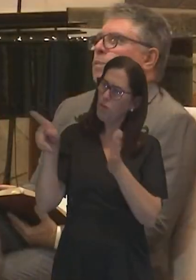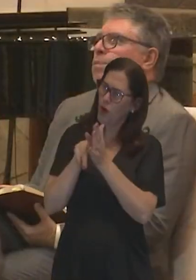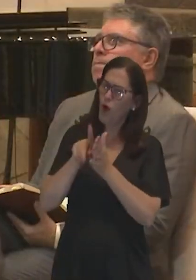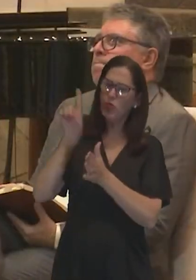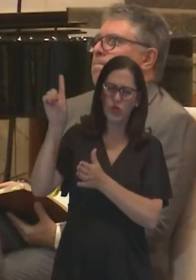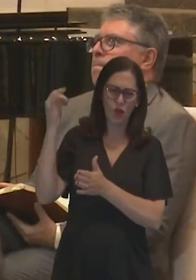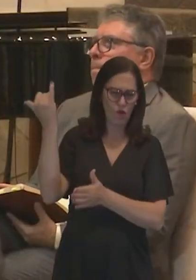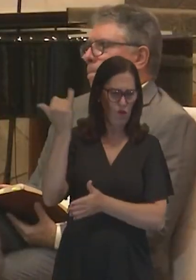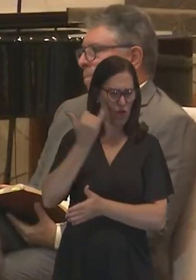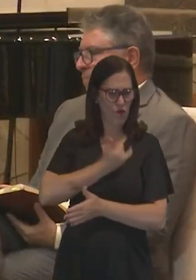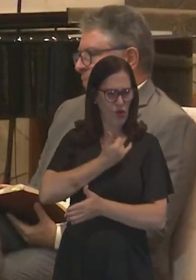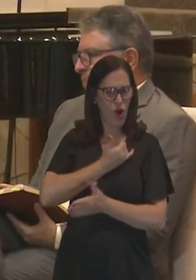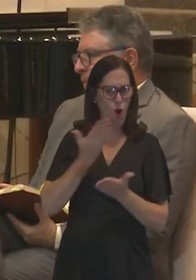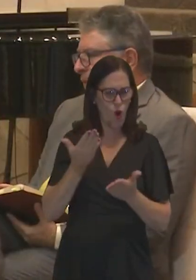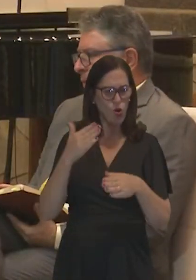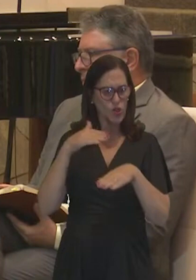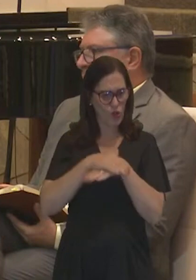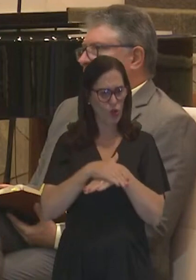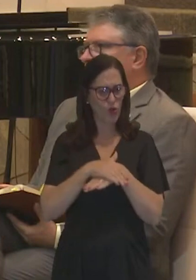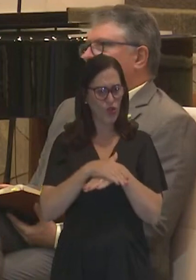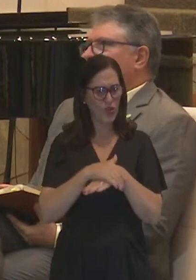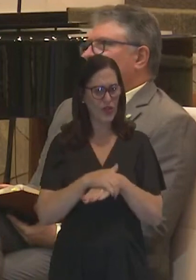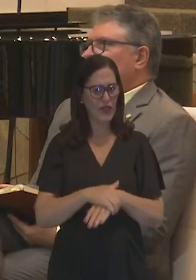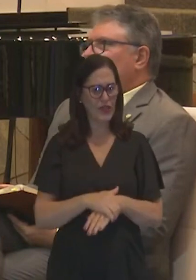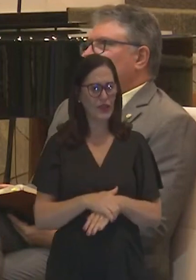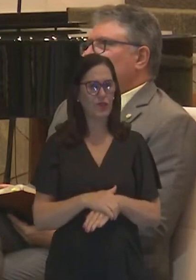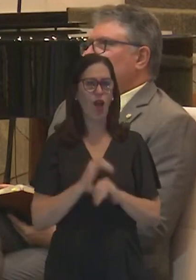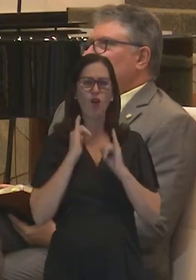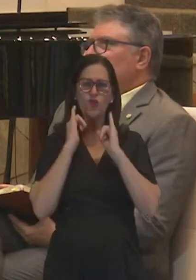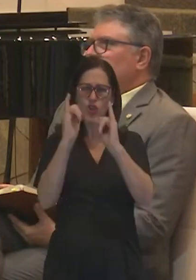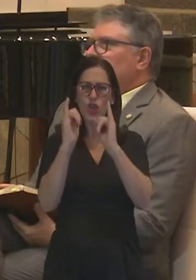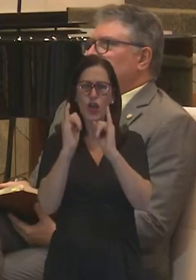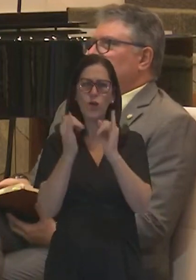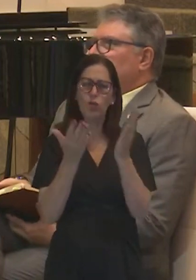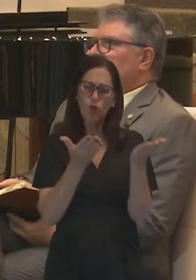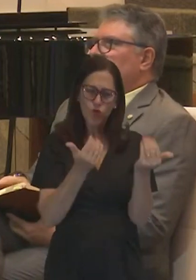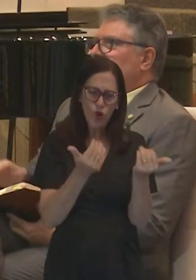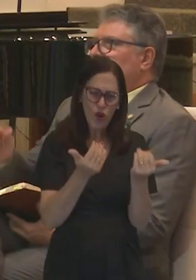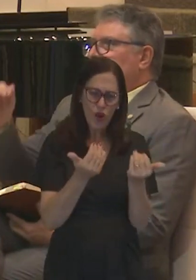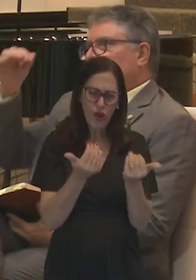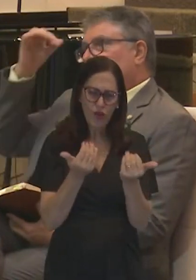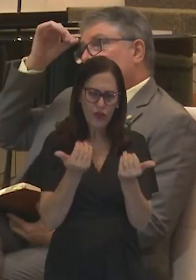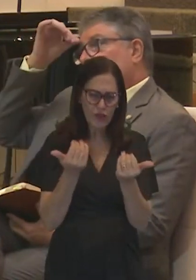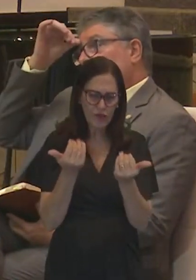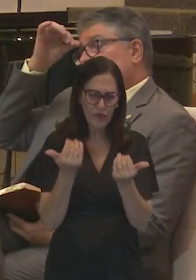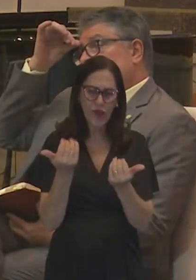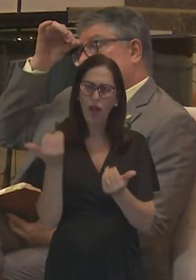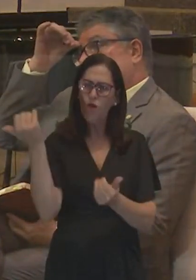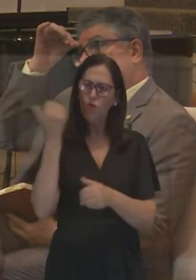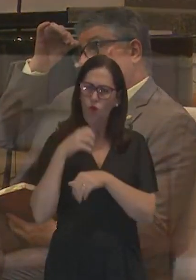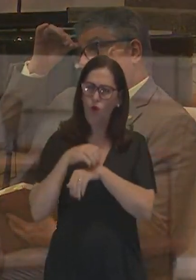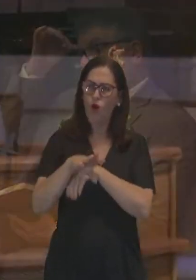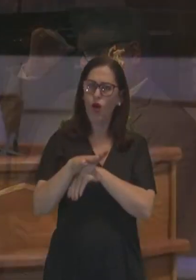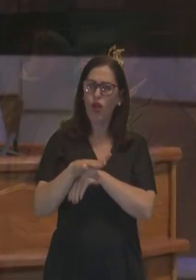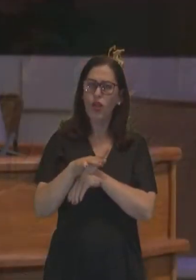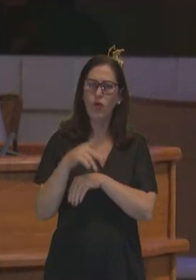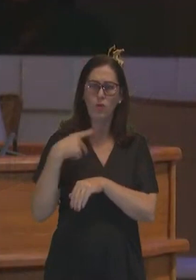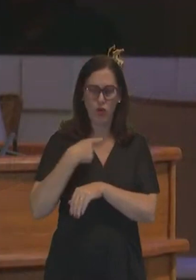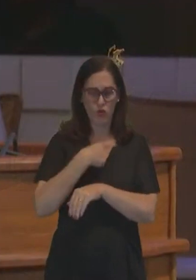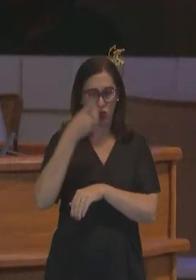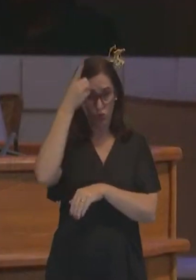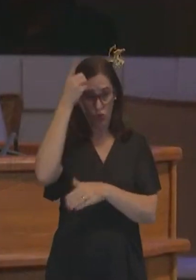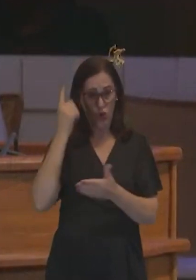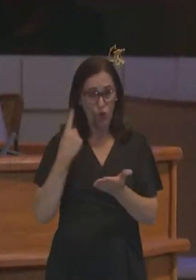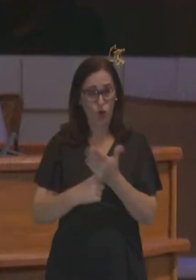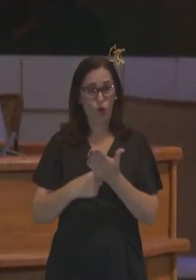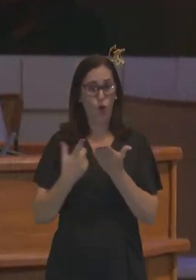dizendo assim: meu filho, olha, hoje à noite, diga para essa juventude, o que eu vou dizer, eu tenho certeza, o pastor concorda comigo, diga